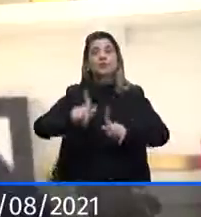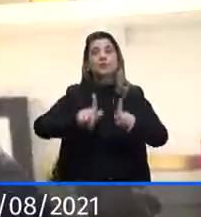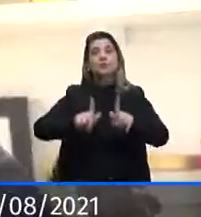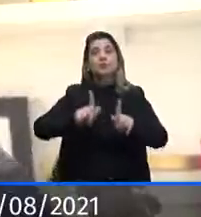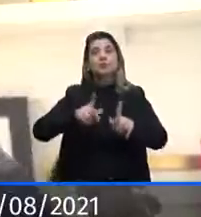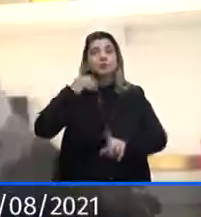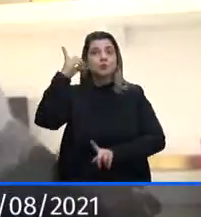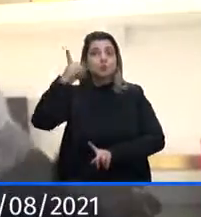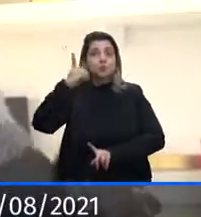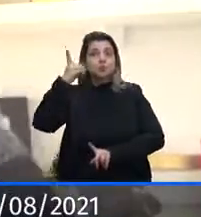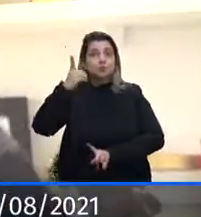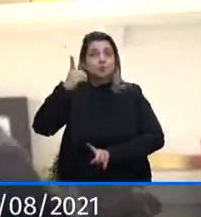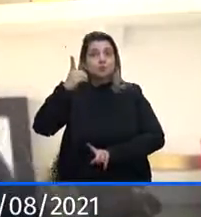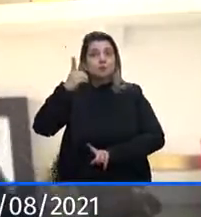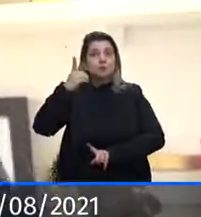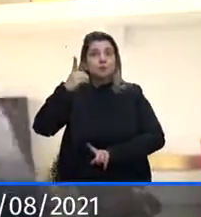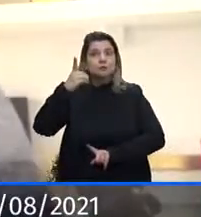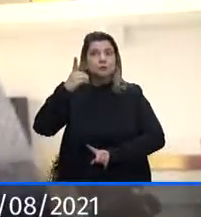manifestar-se?